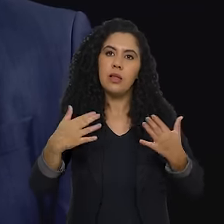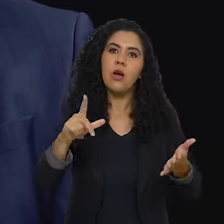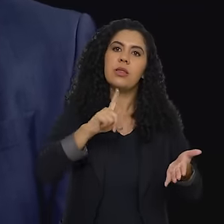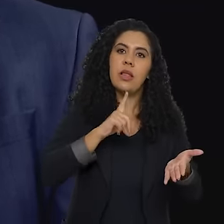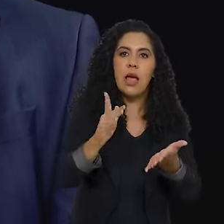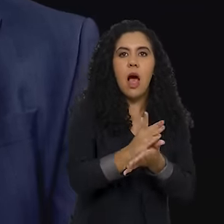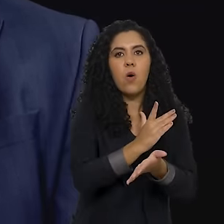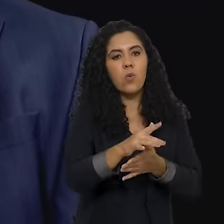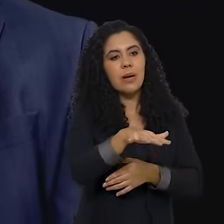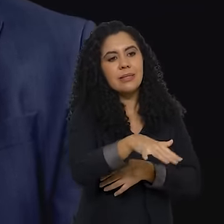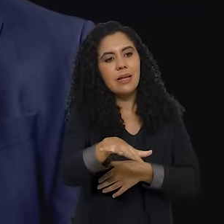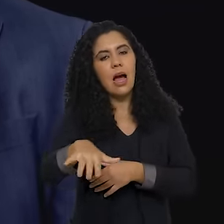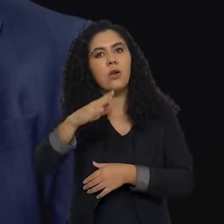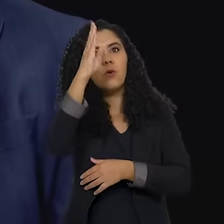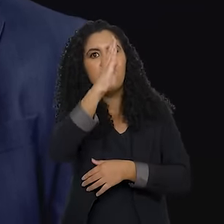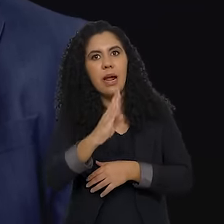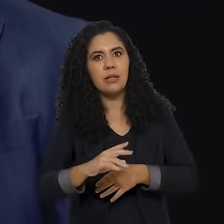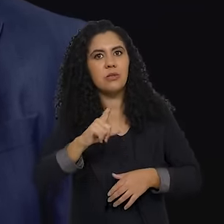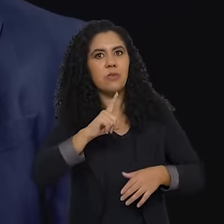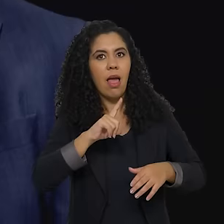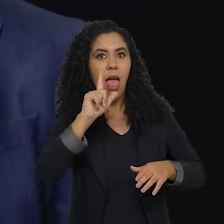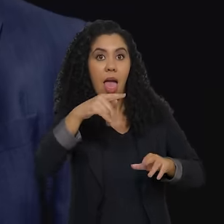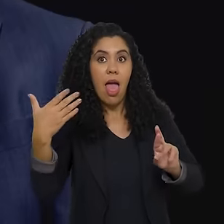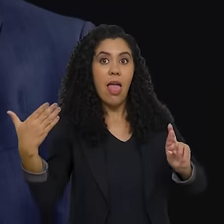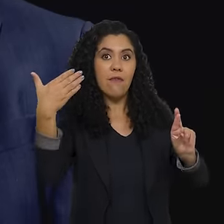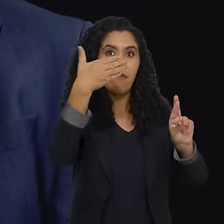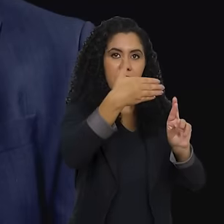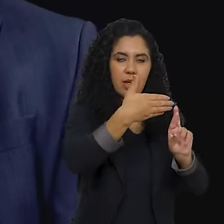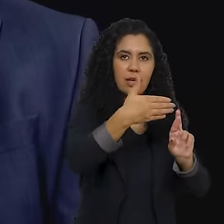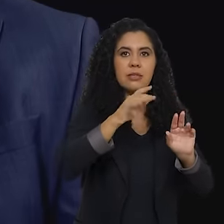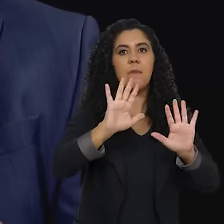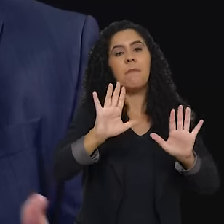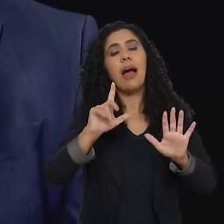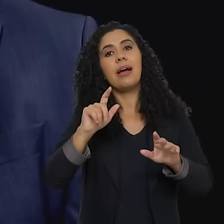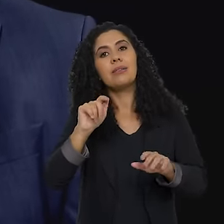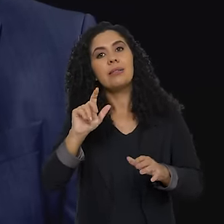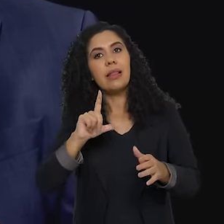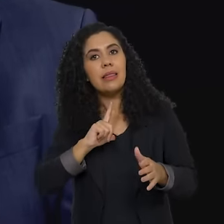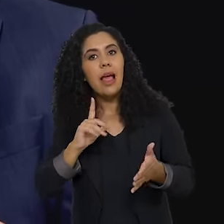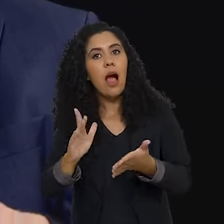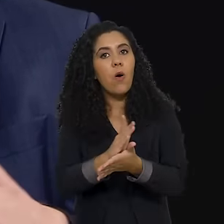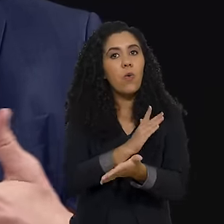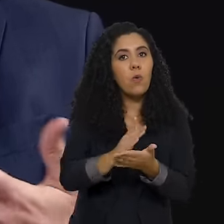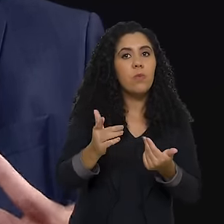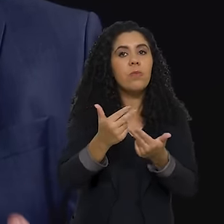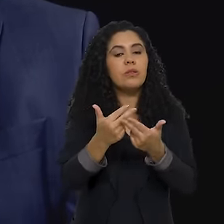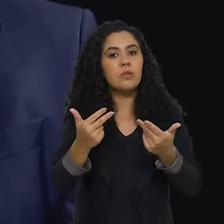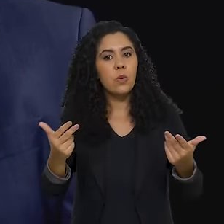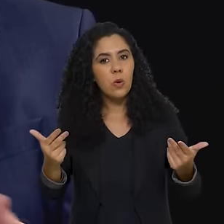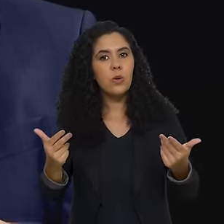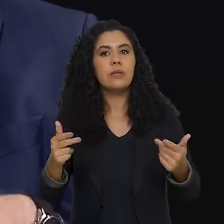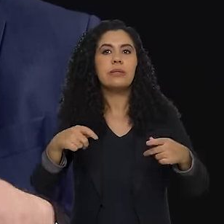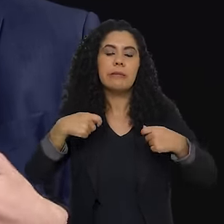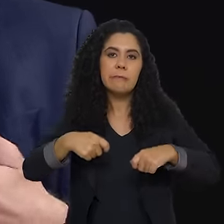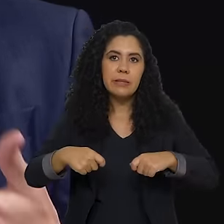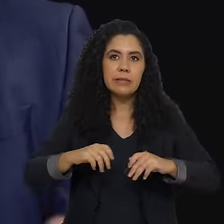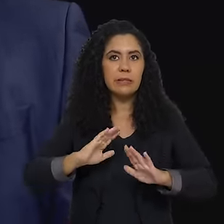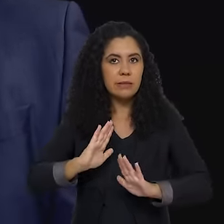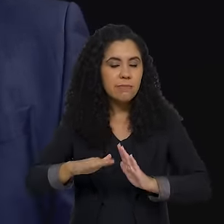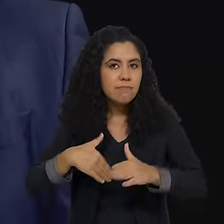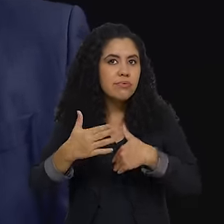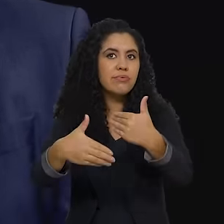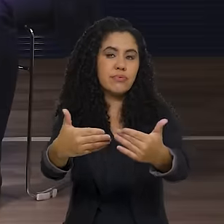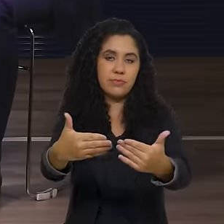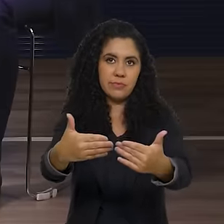mundo, mas claro que a gente tem um potencial ainda muito grande, enorme a